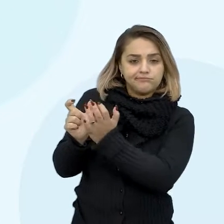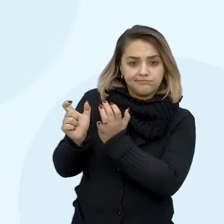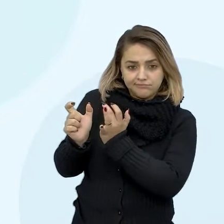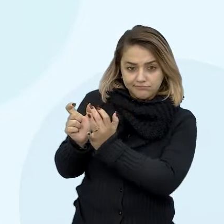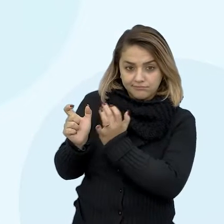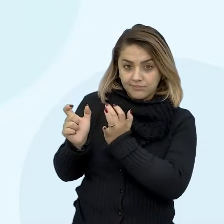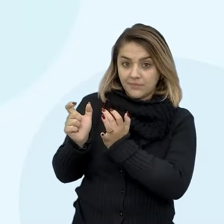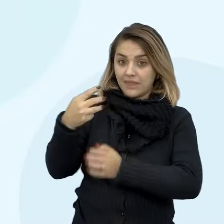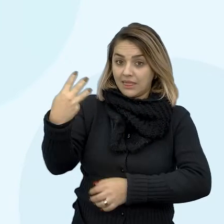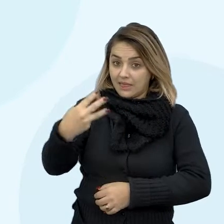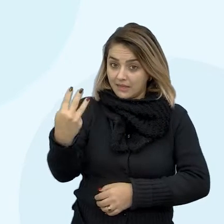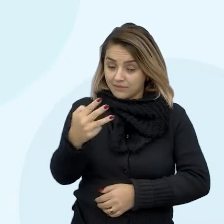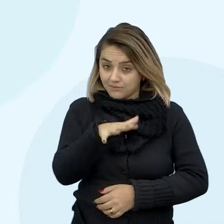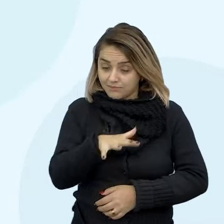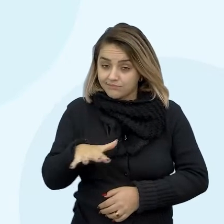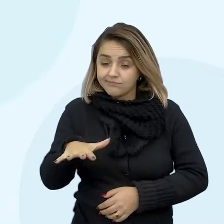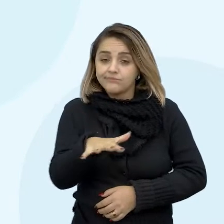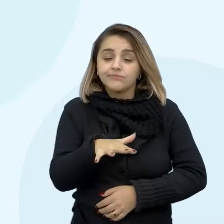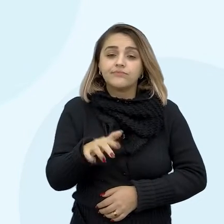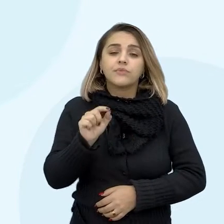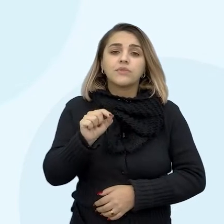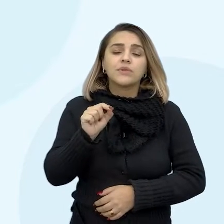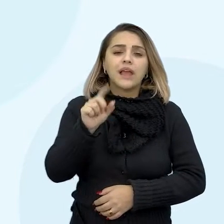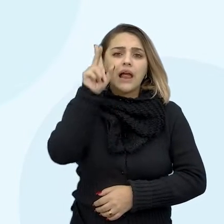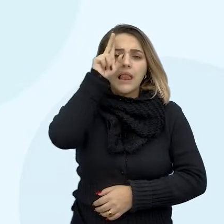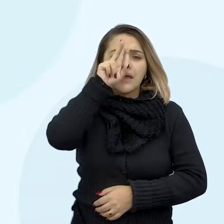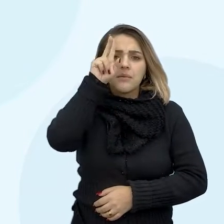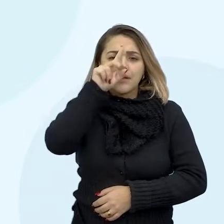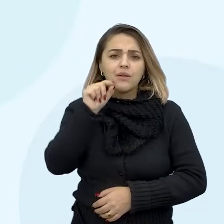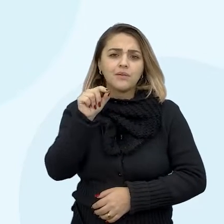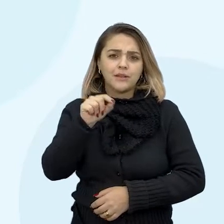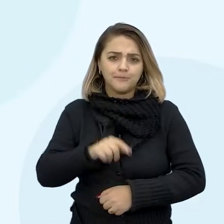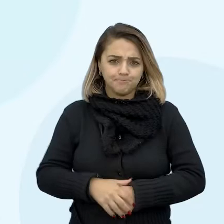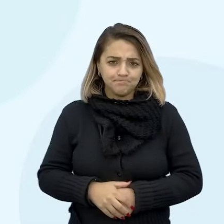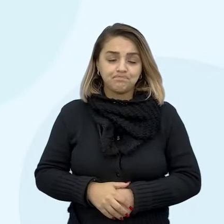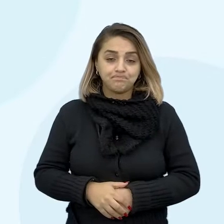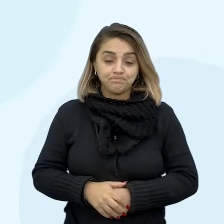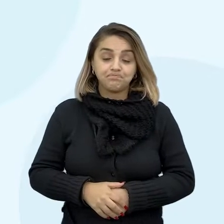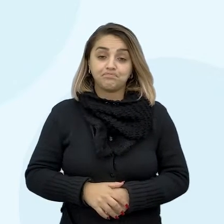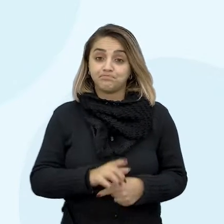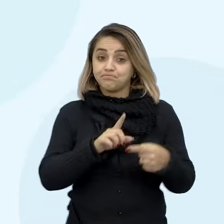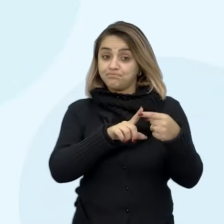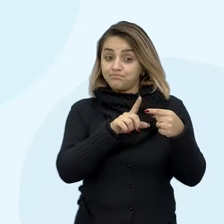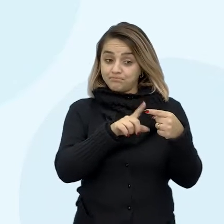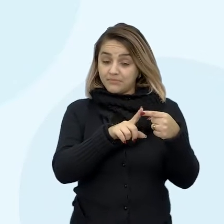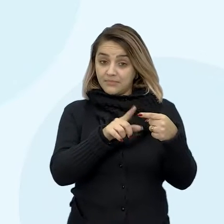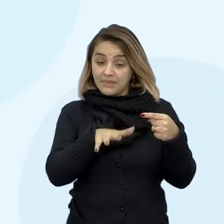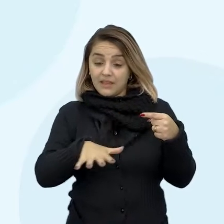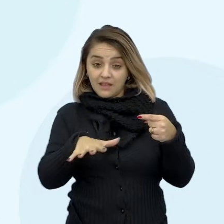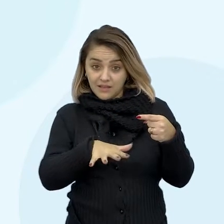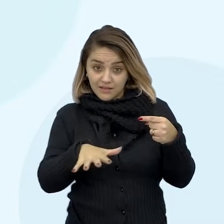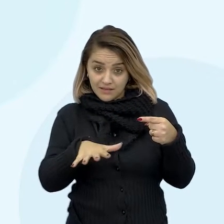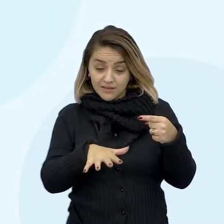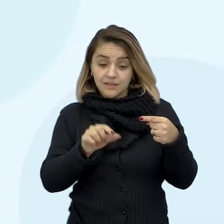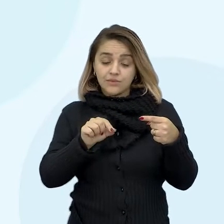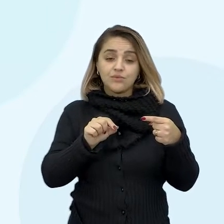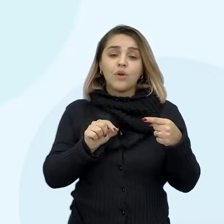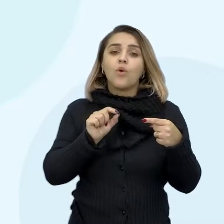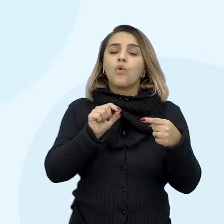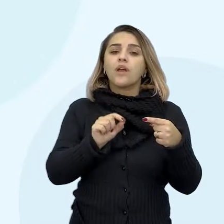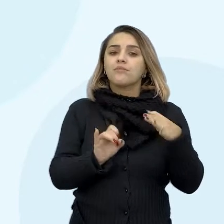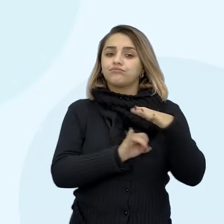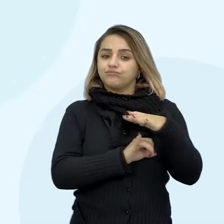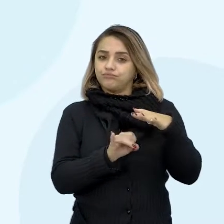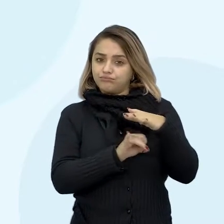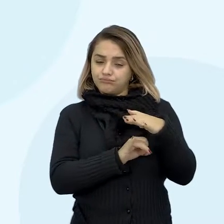setor. Lembrando que o primeiro setor se refere às instituições governamentais, o